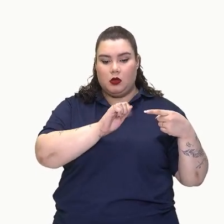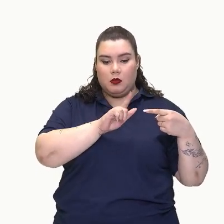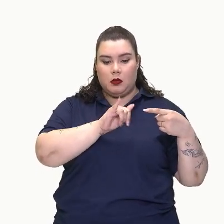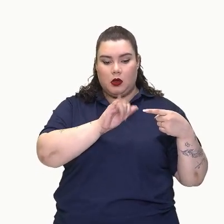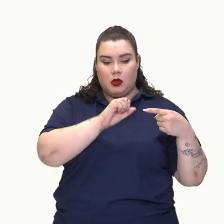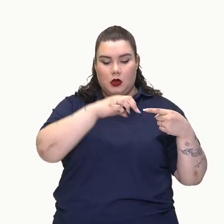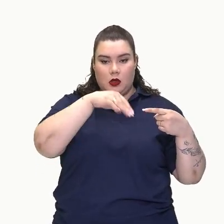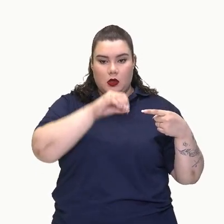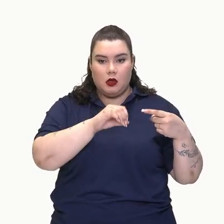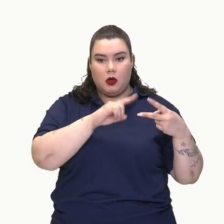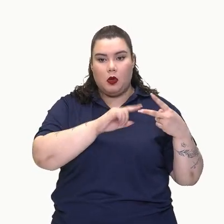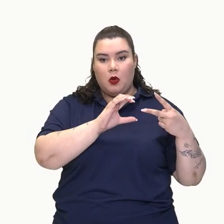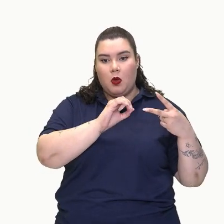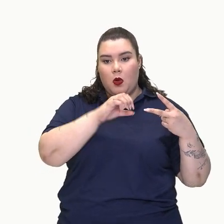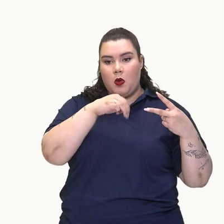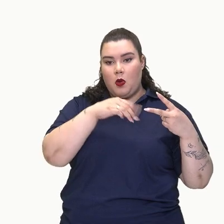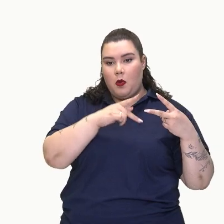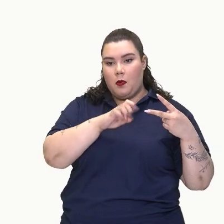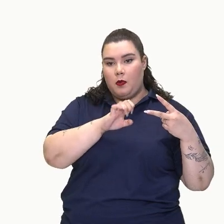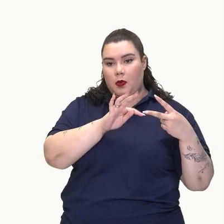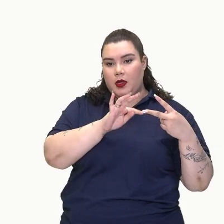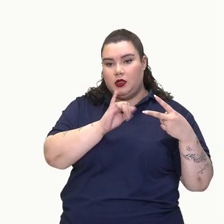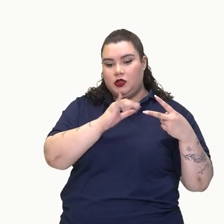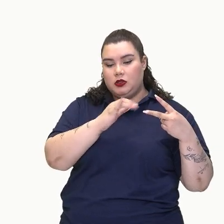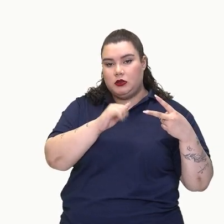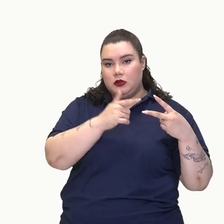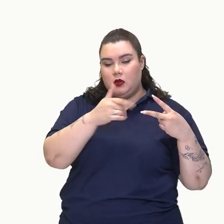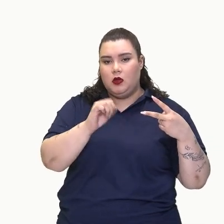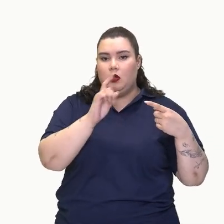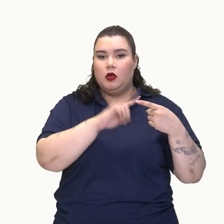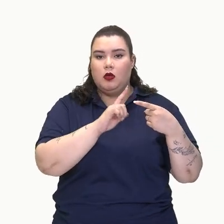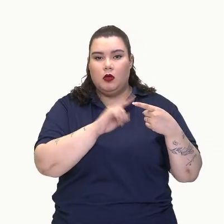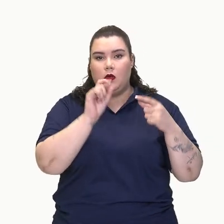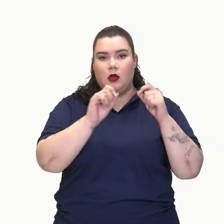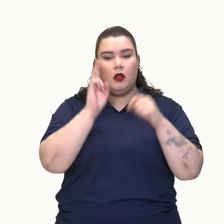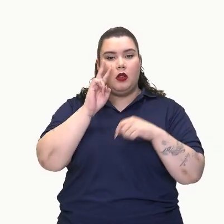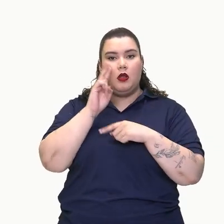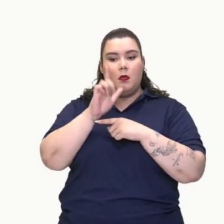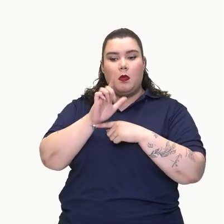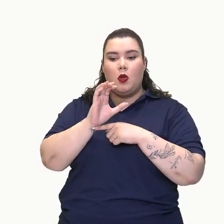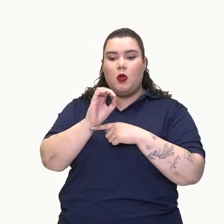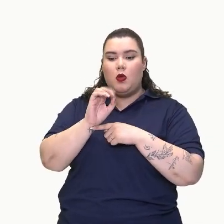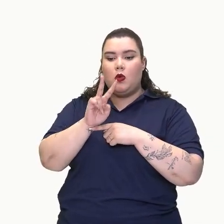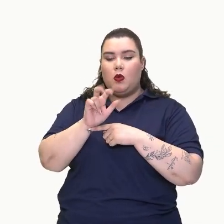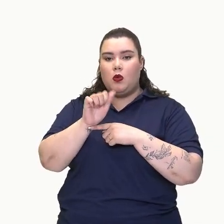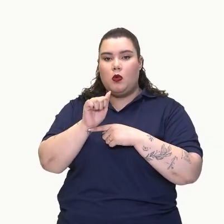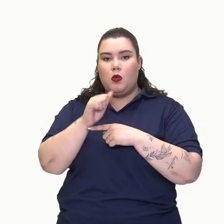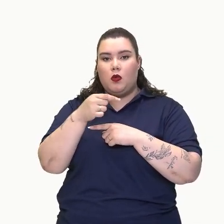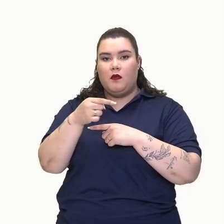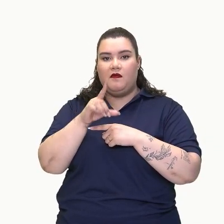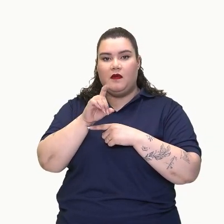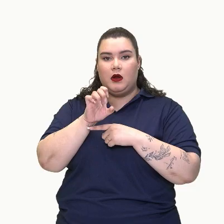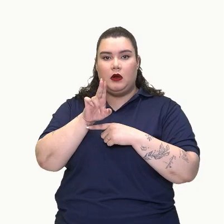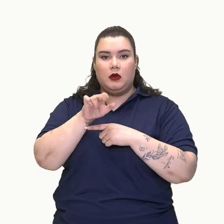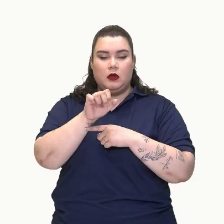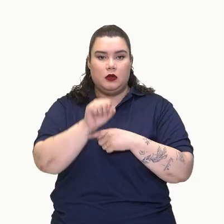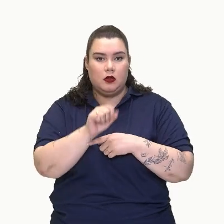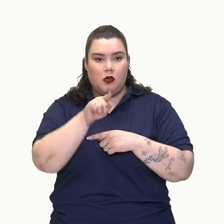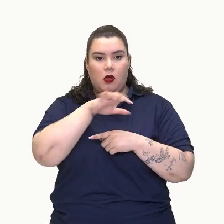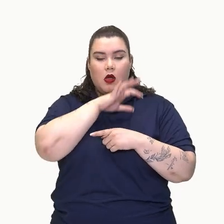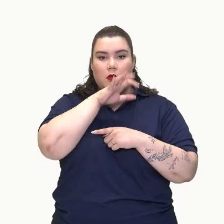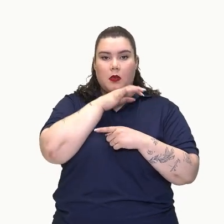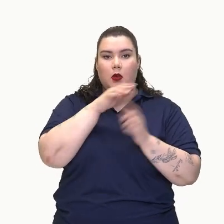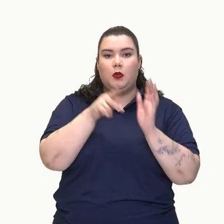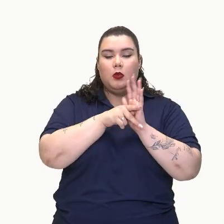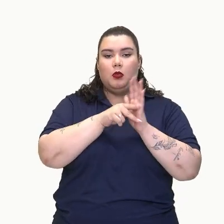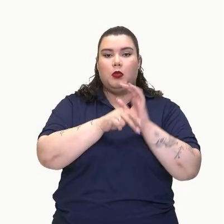competição. Né? O canibalismo, a gente relembra ali aquele exemplo do louva-a-Deus, né, onde a fêmea, no seu processo de